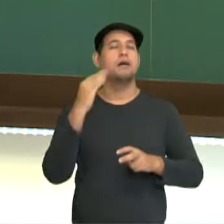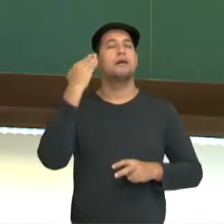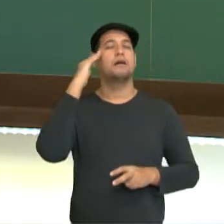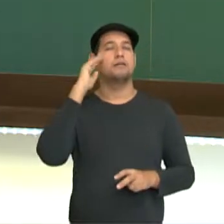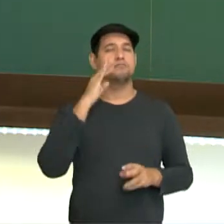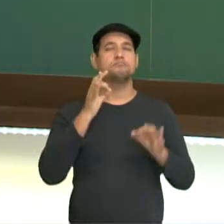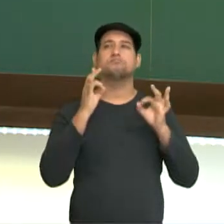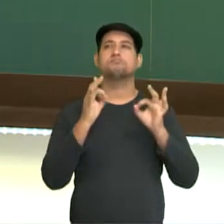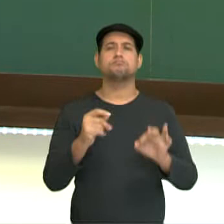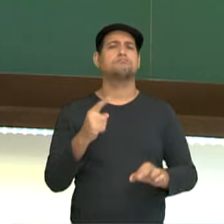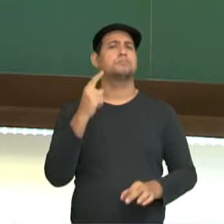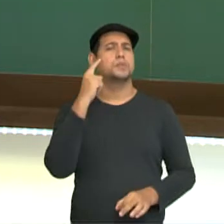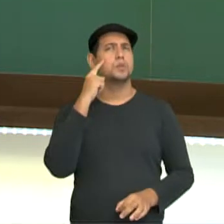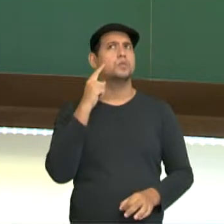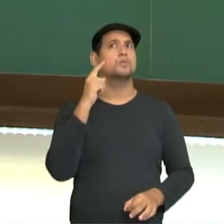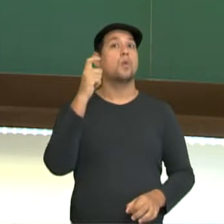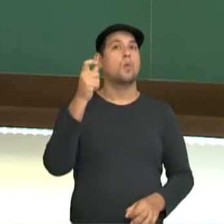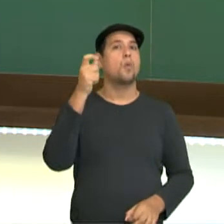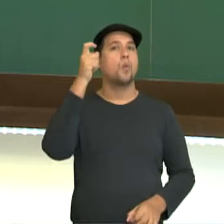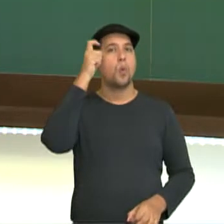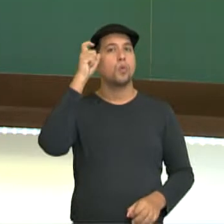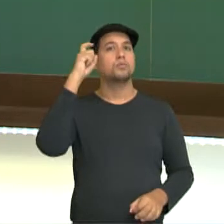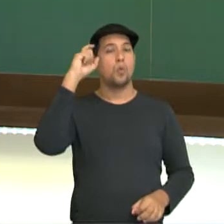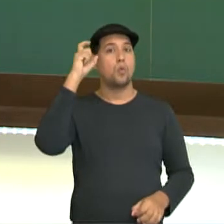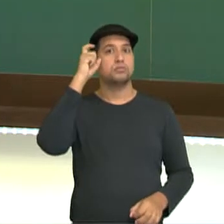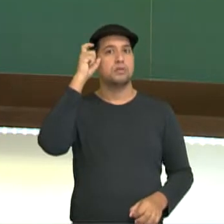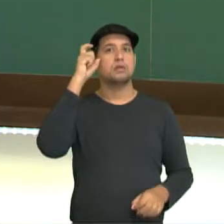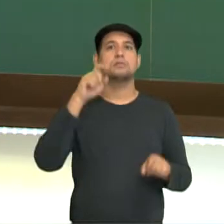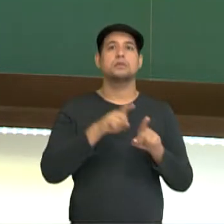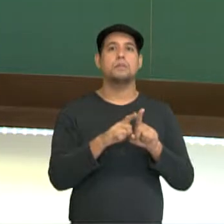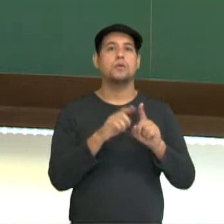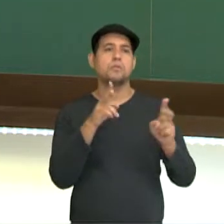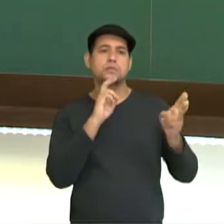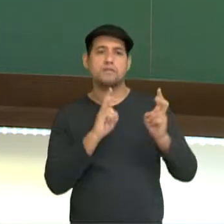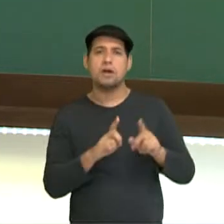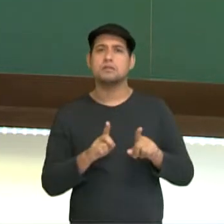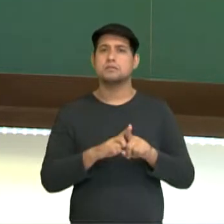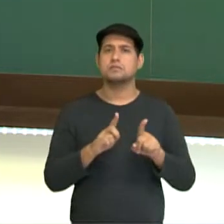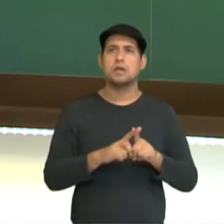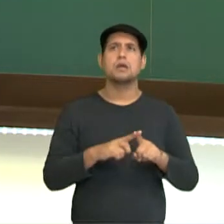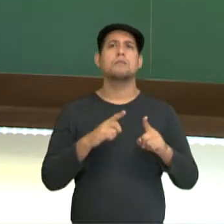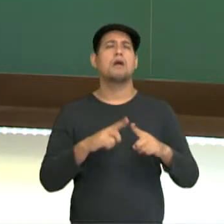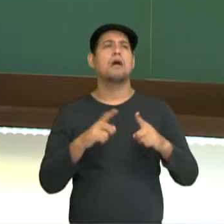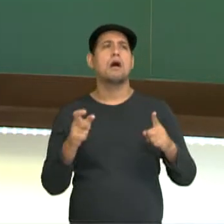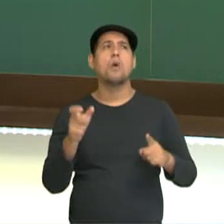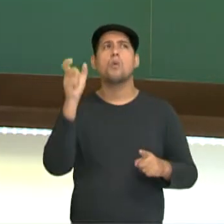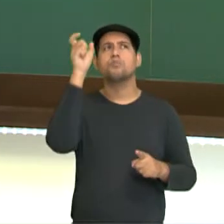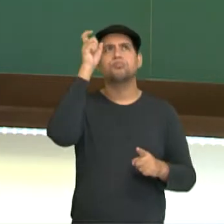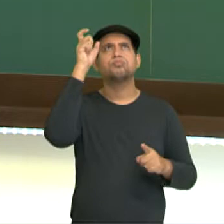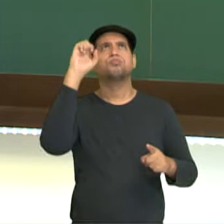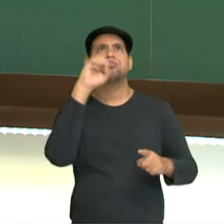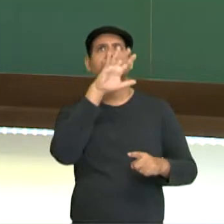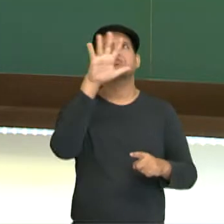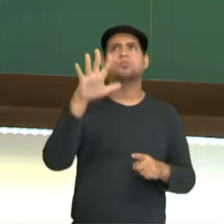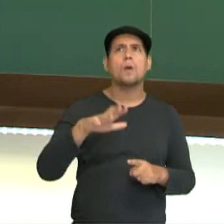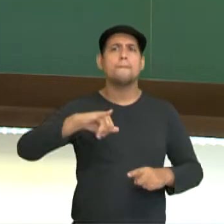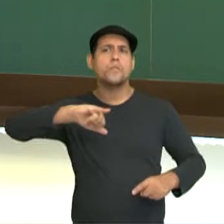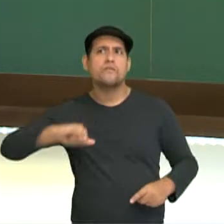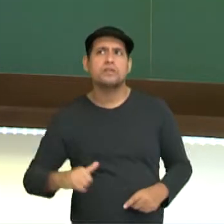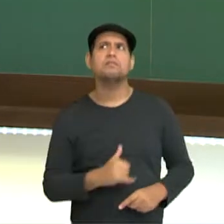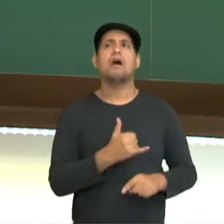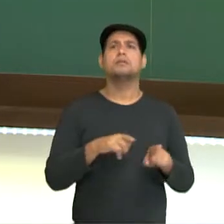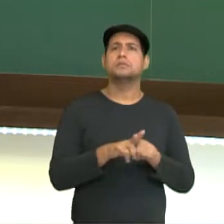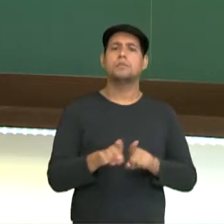racional o consumo, utilizar sempre até a última instância, muitas vezes possibilitar um reaproveitamento,